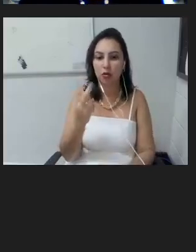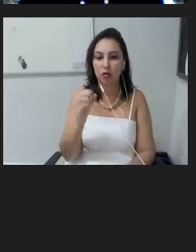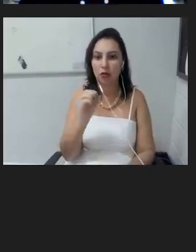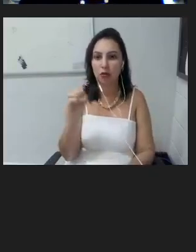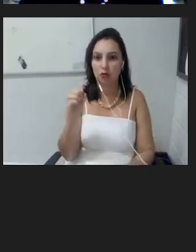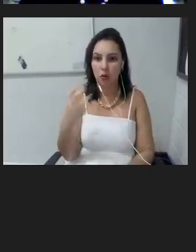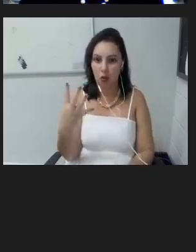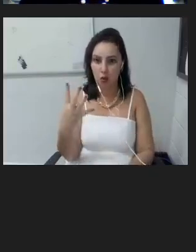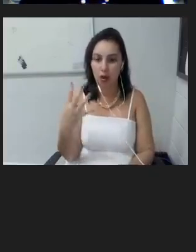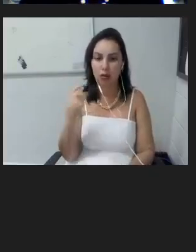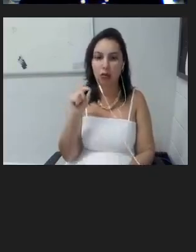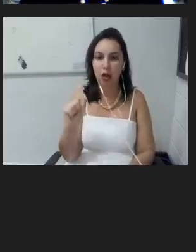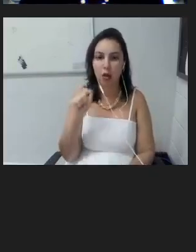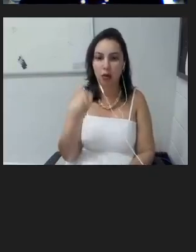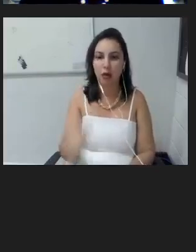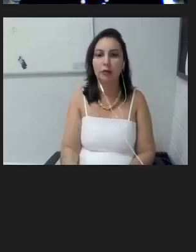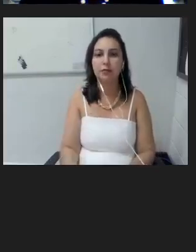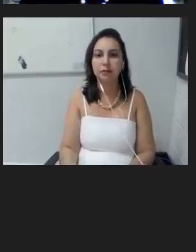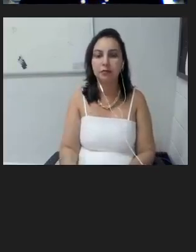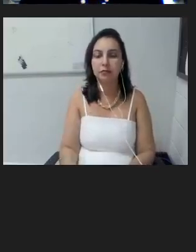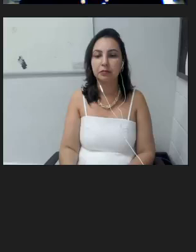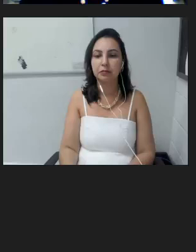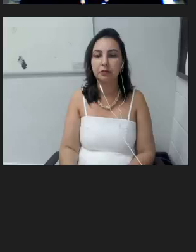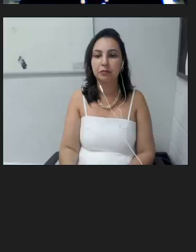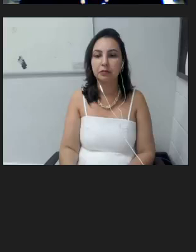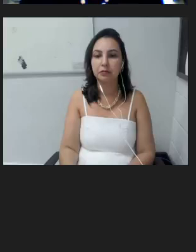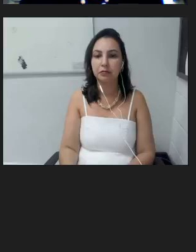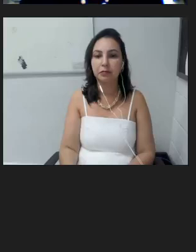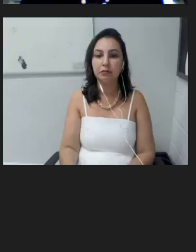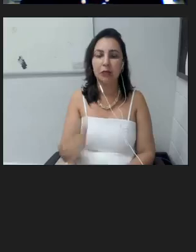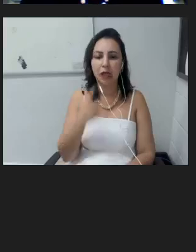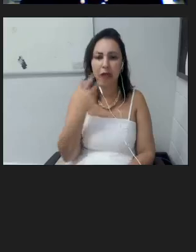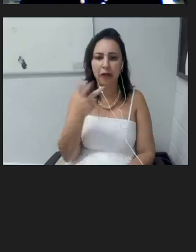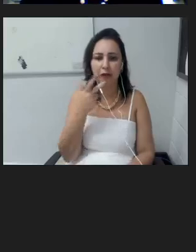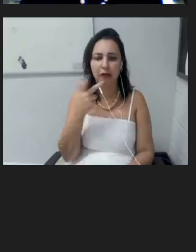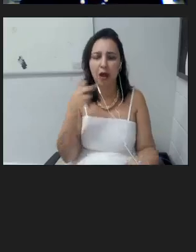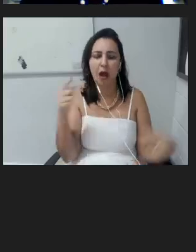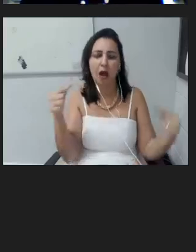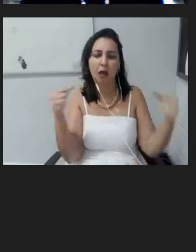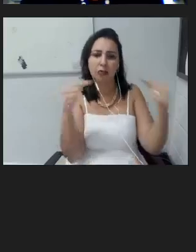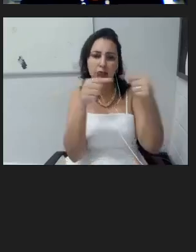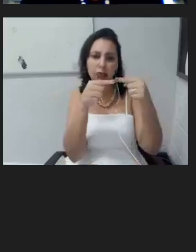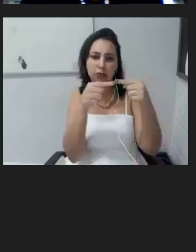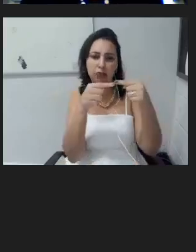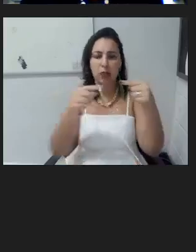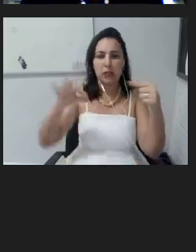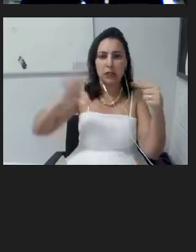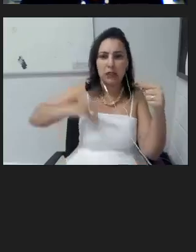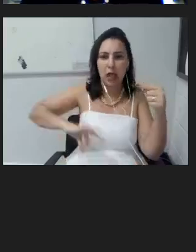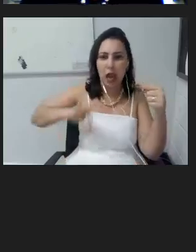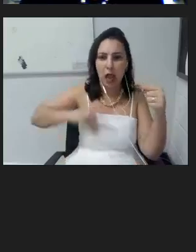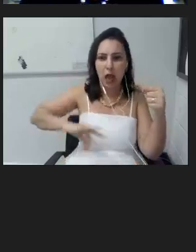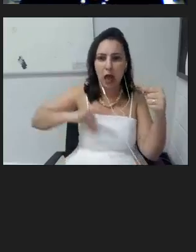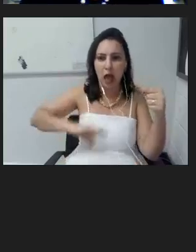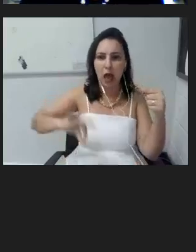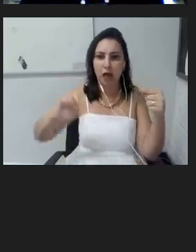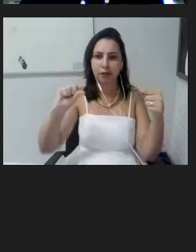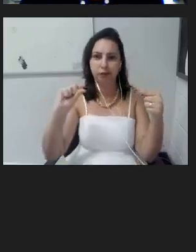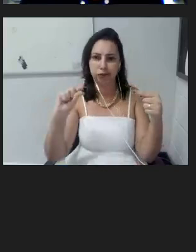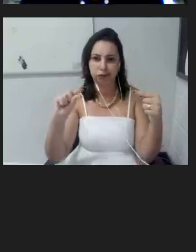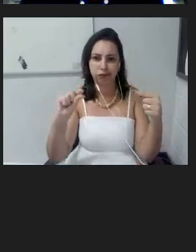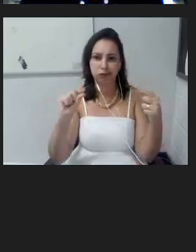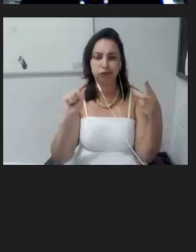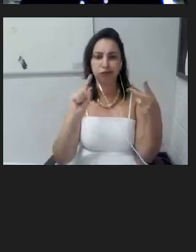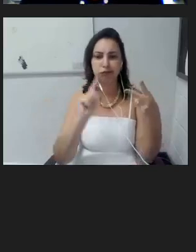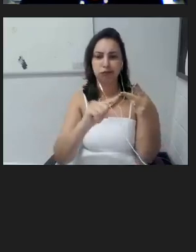vem na pesquisa dele trazer associado aos baixos salários, à precariedade